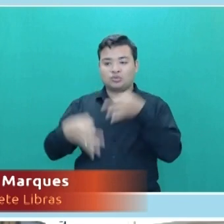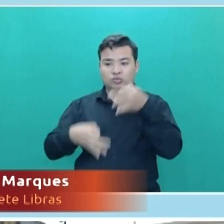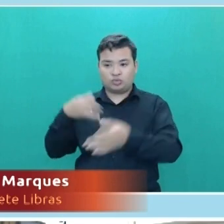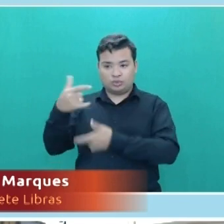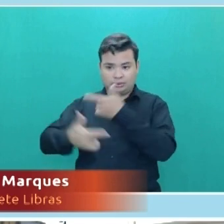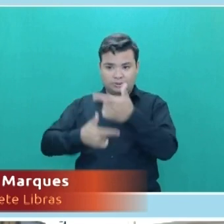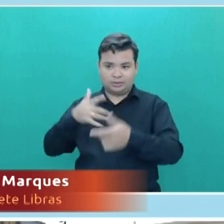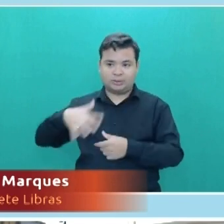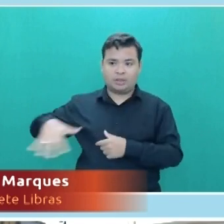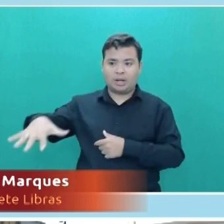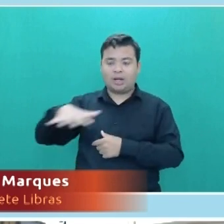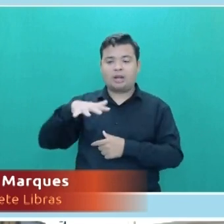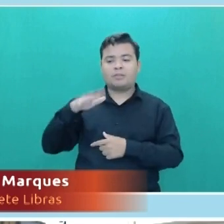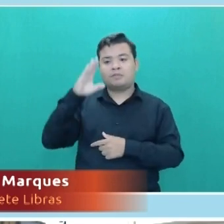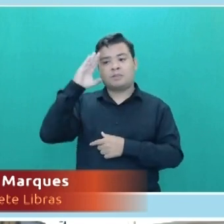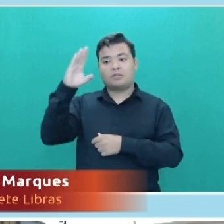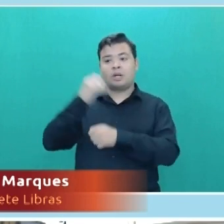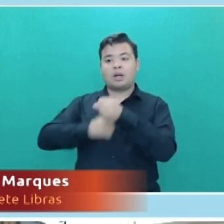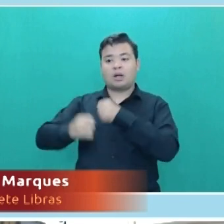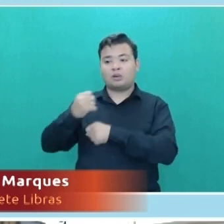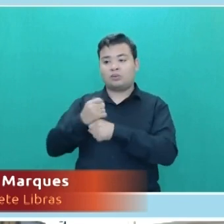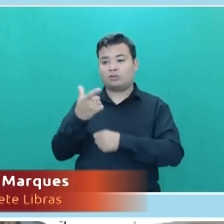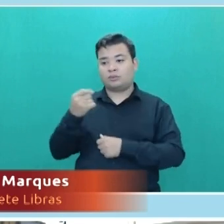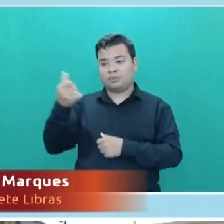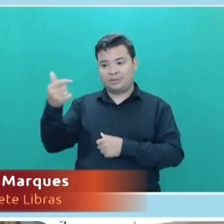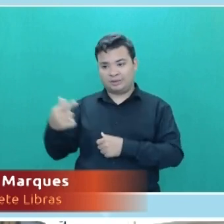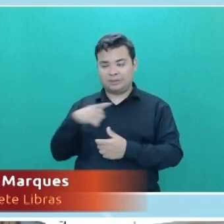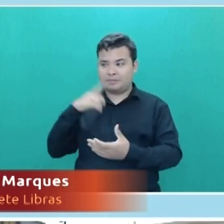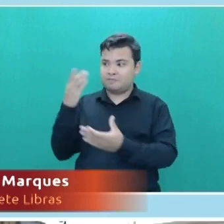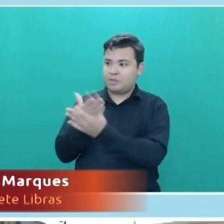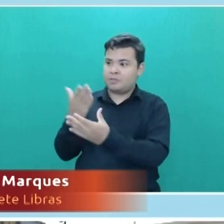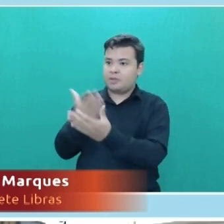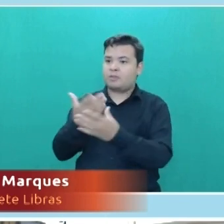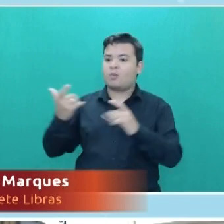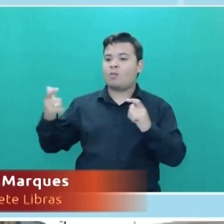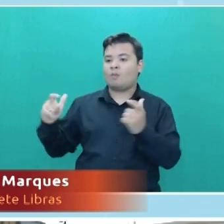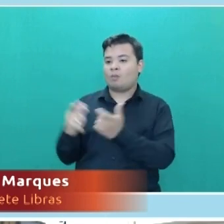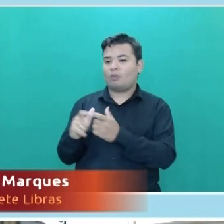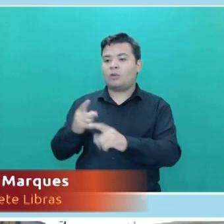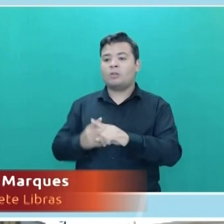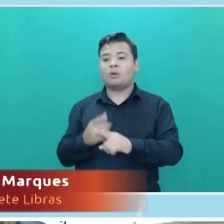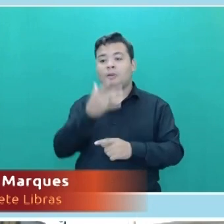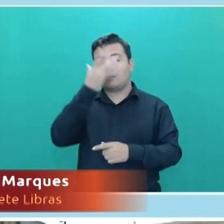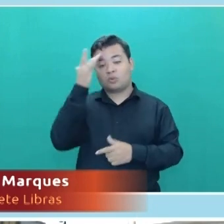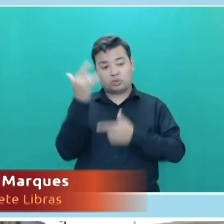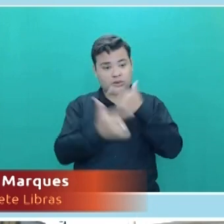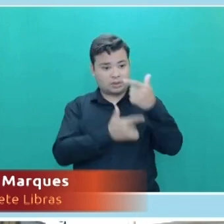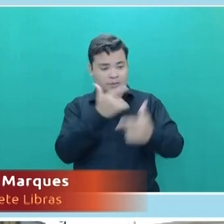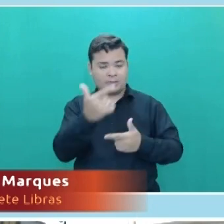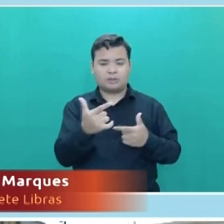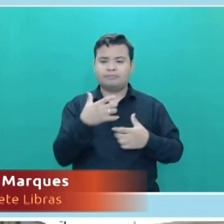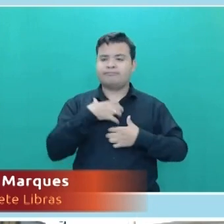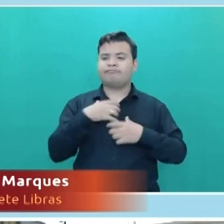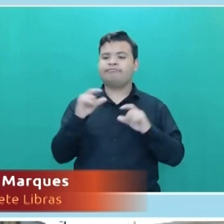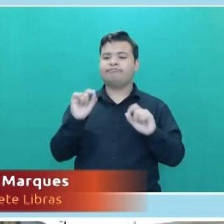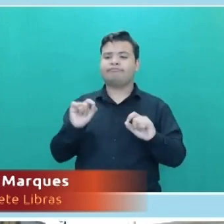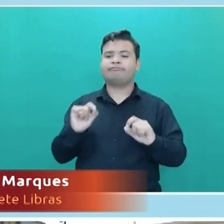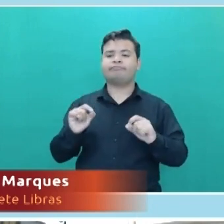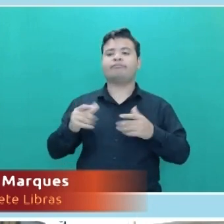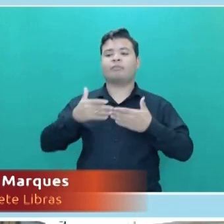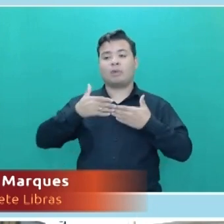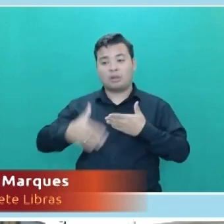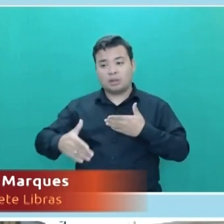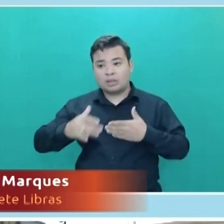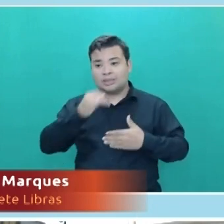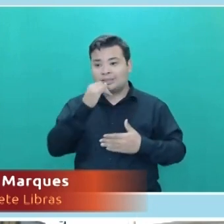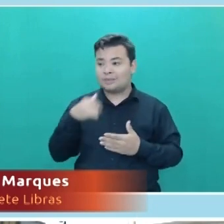em 2017, porque ao trabalhador foi passado essa fama de que agora, ao eventualmente